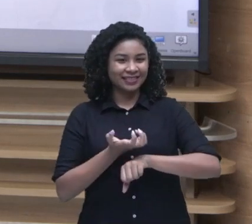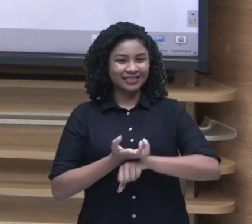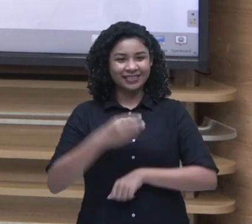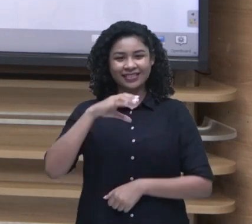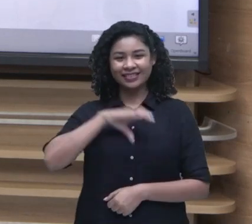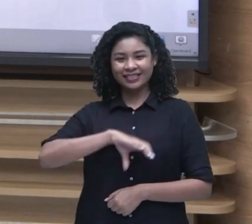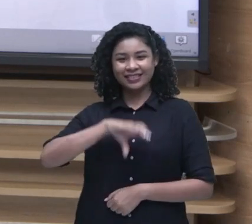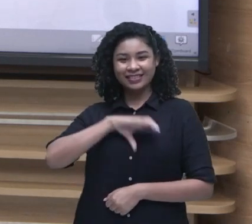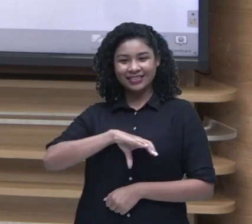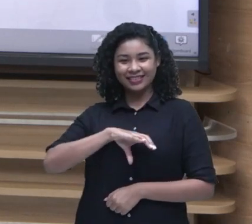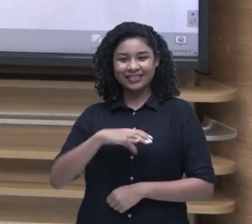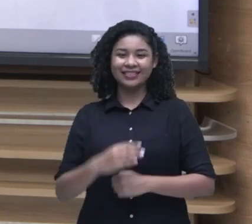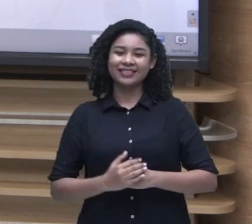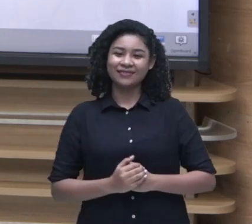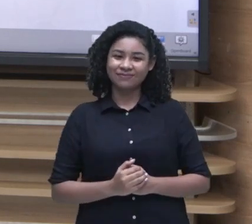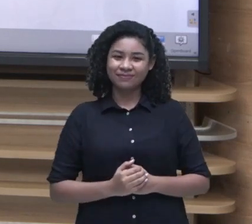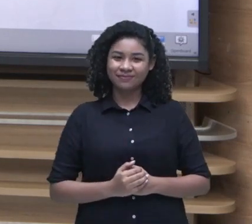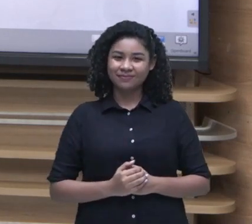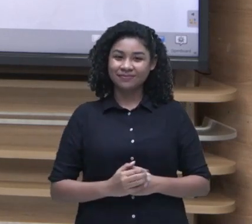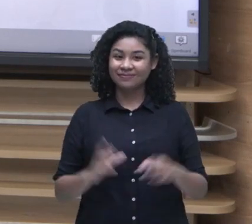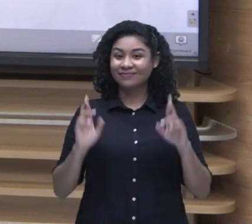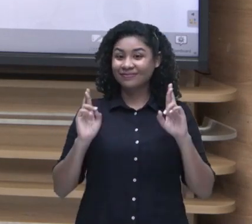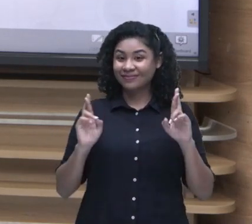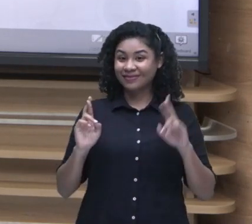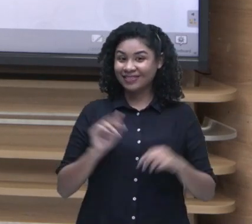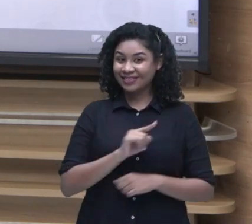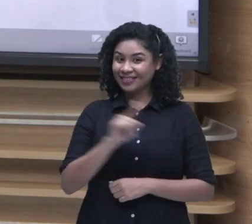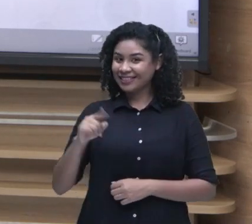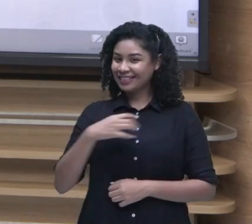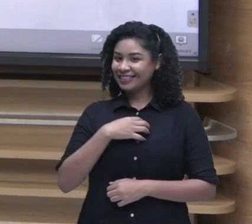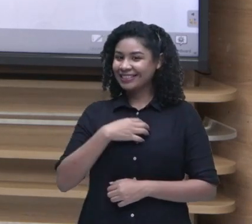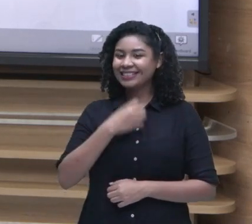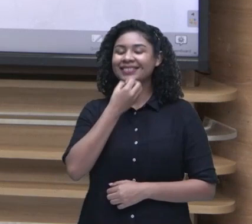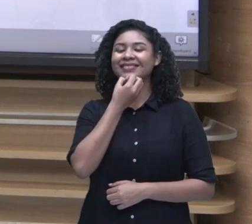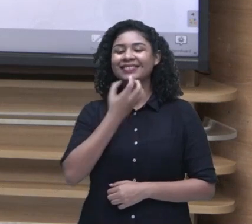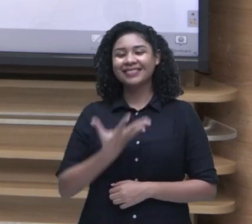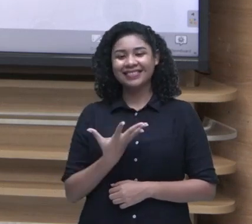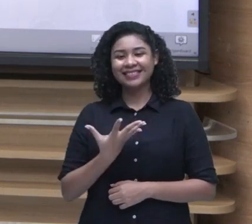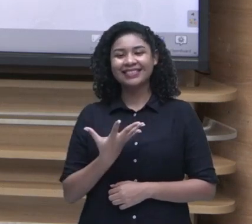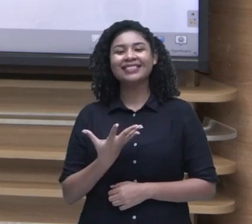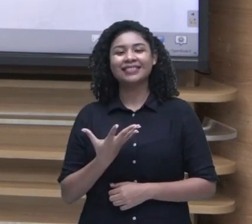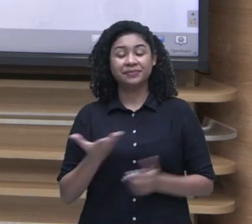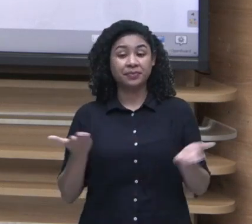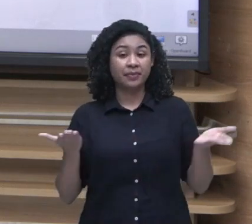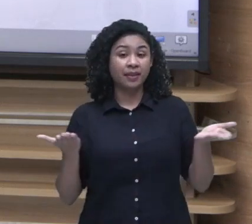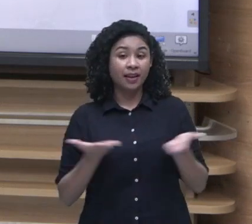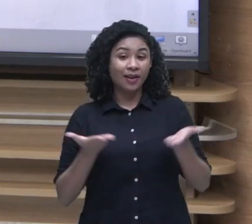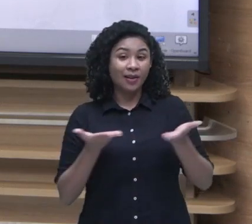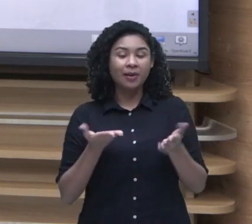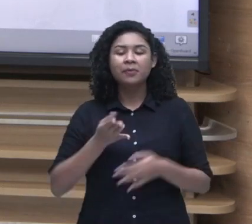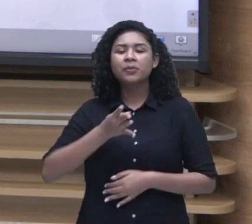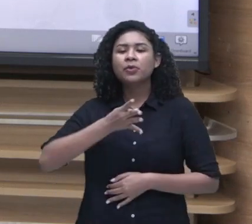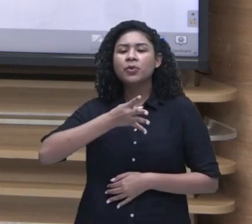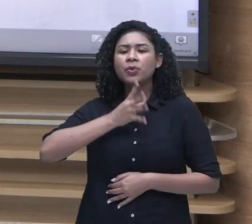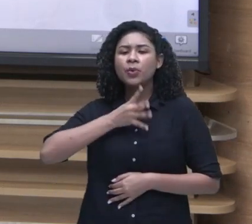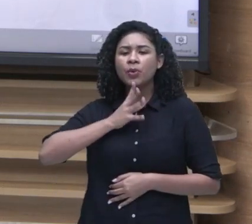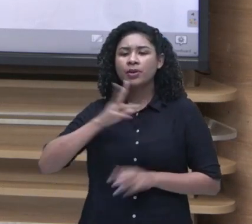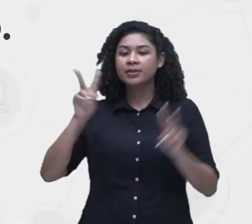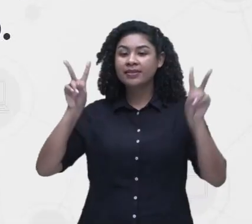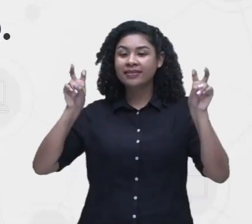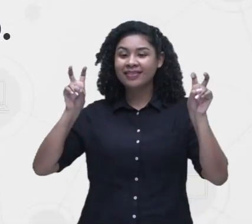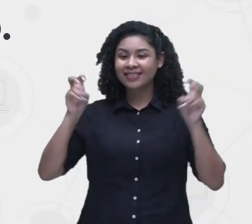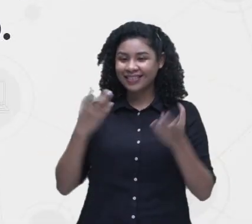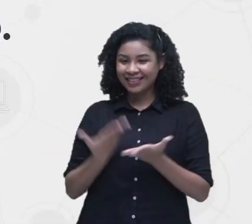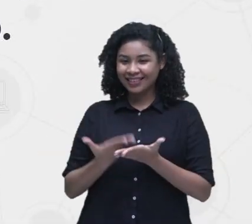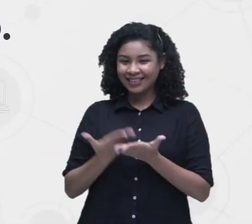portuguesa, Espero que estejam todos muito bem. Agora a gente vai conhecer o nosso assunto da